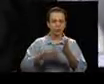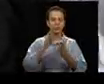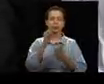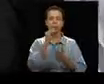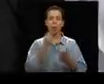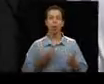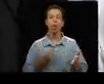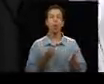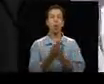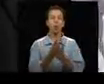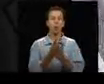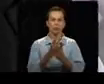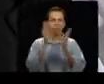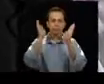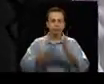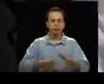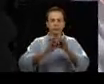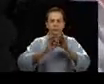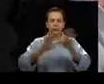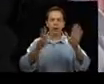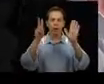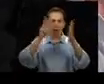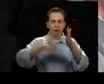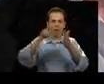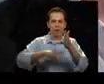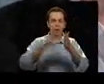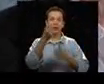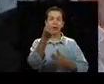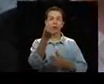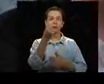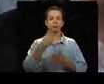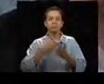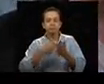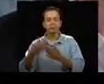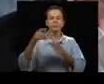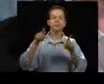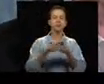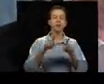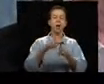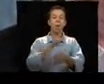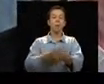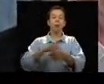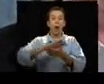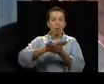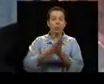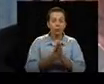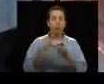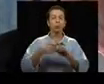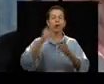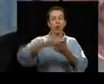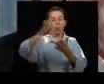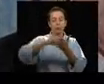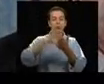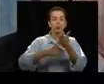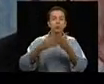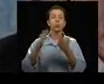os leitores que a edição autorizada para ser lida mesmo é da 16ª em diante da Pedagogia